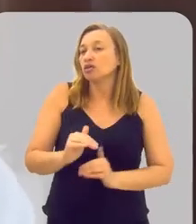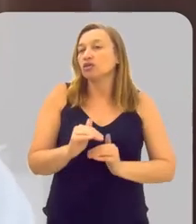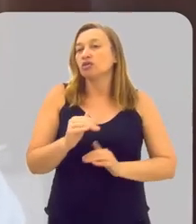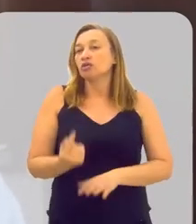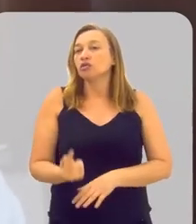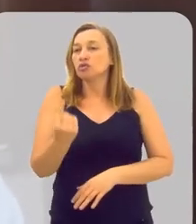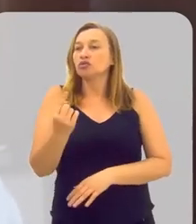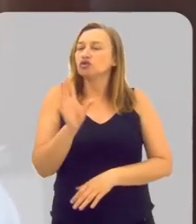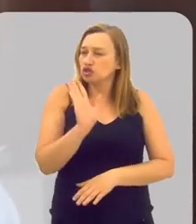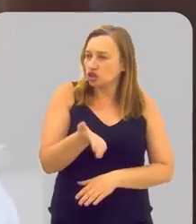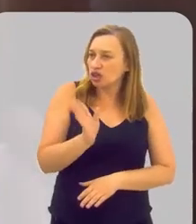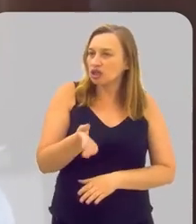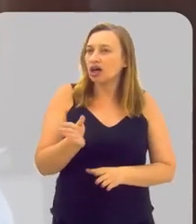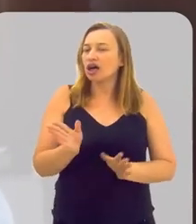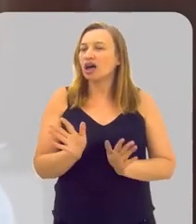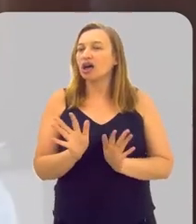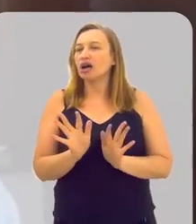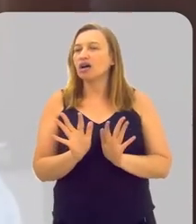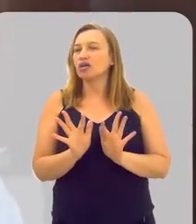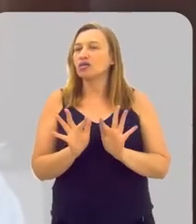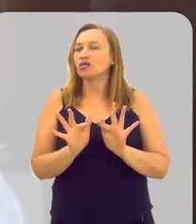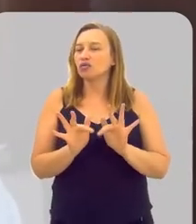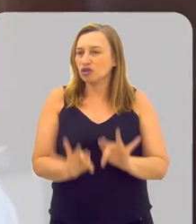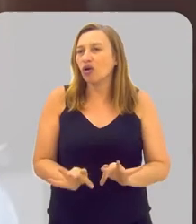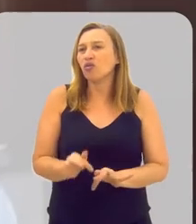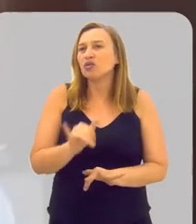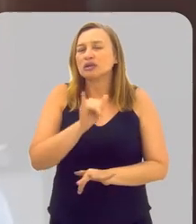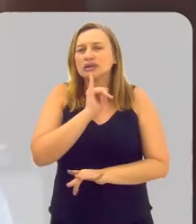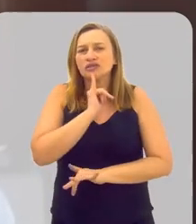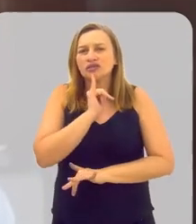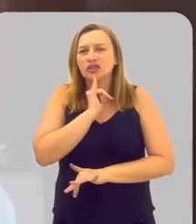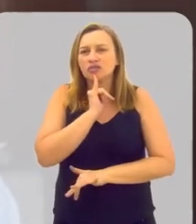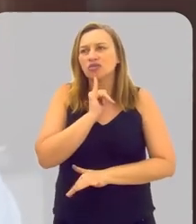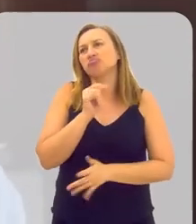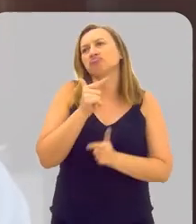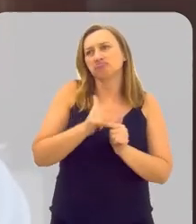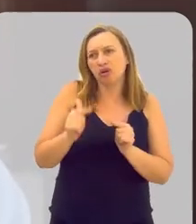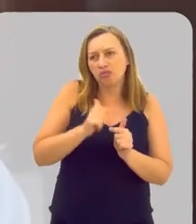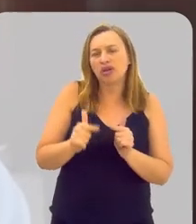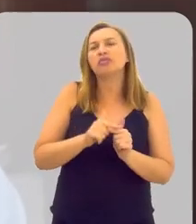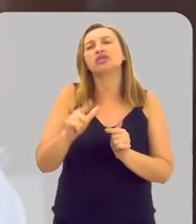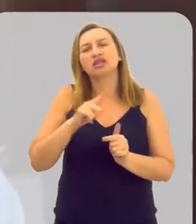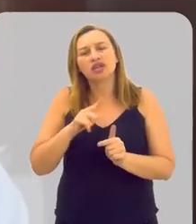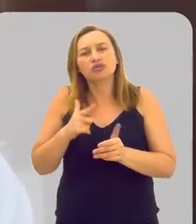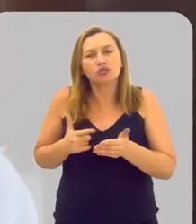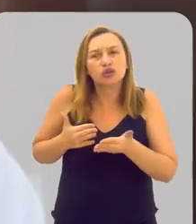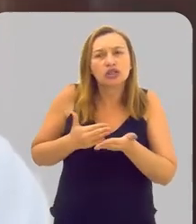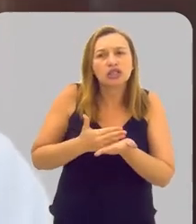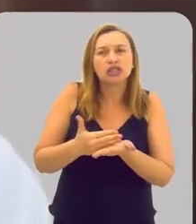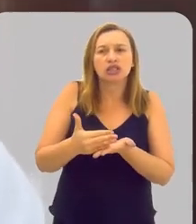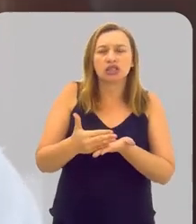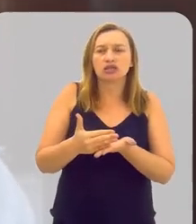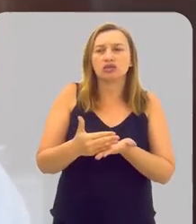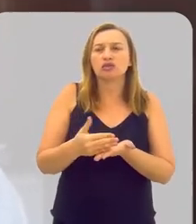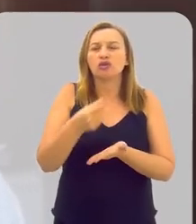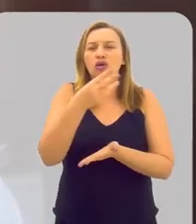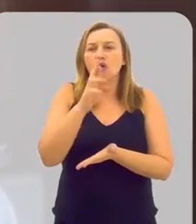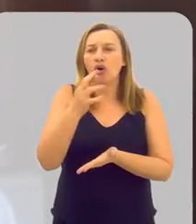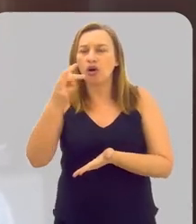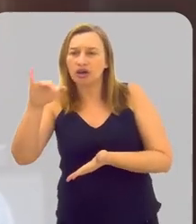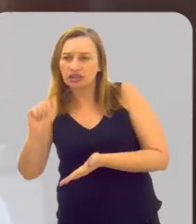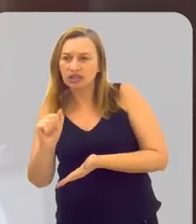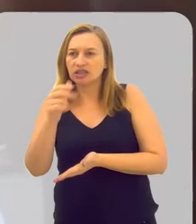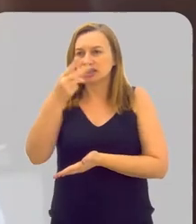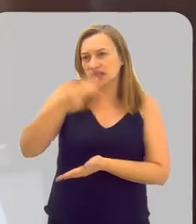deles, né, que já está quase finalizando, infelizmente, teve um tropeço nesse meio do caminho, foi o